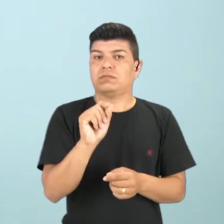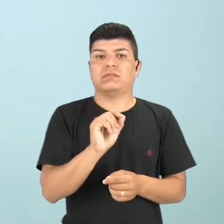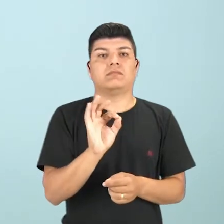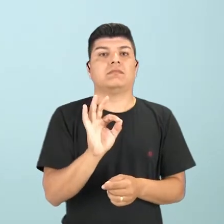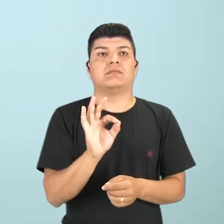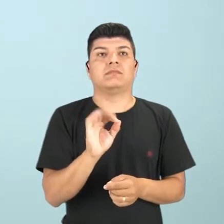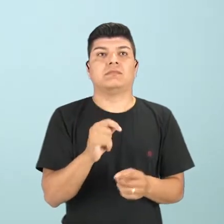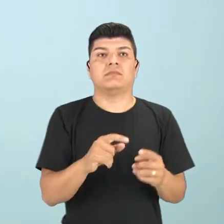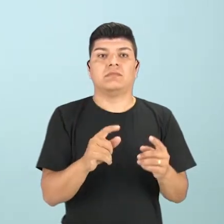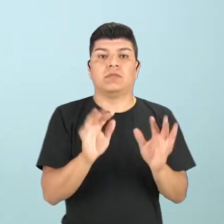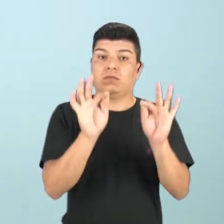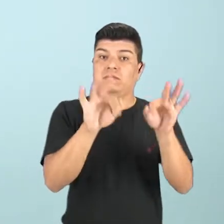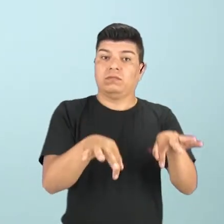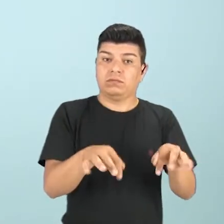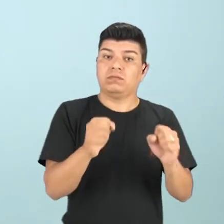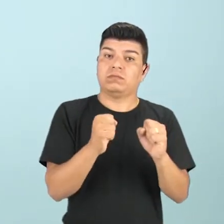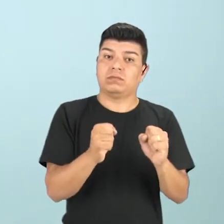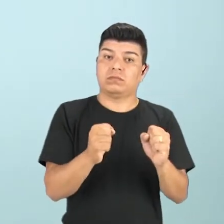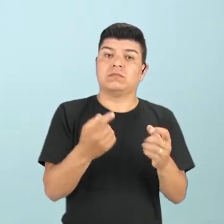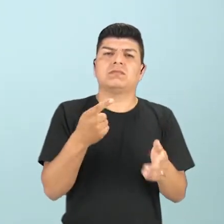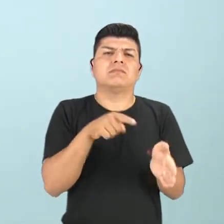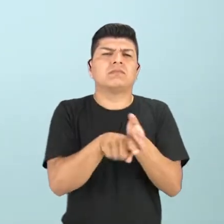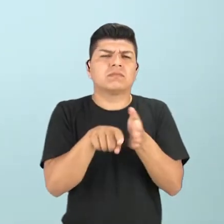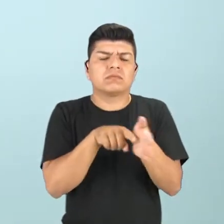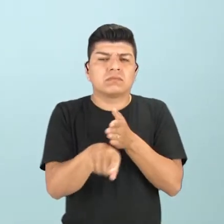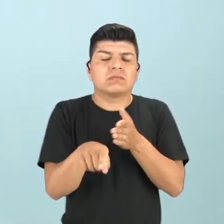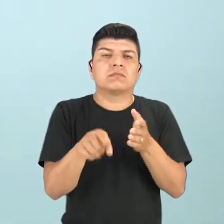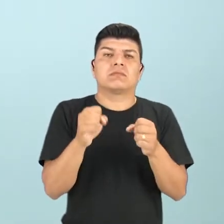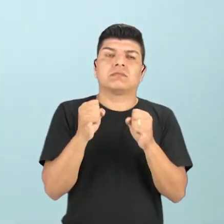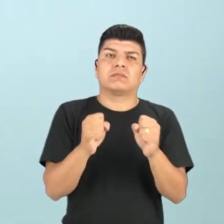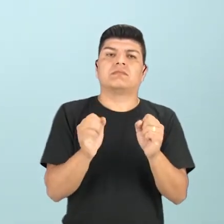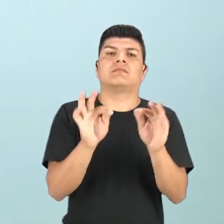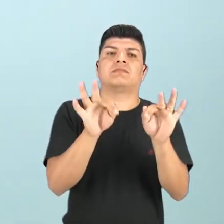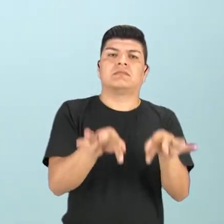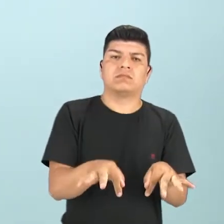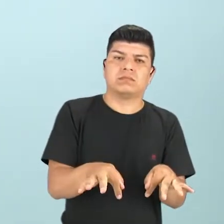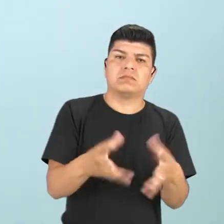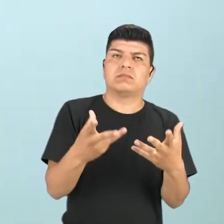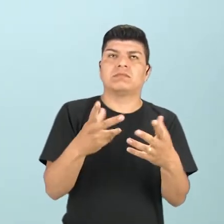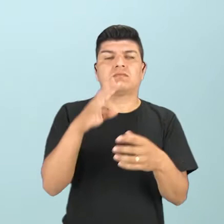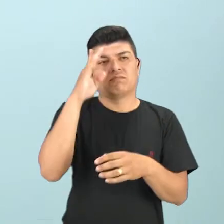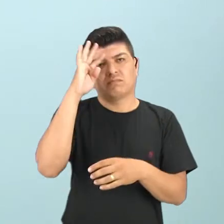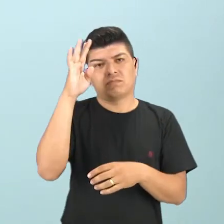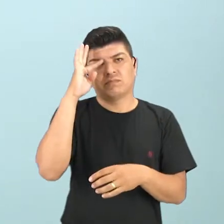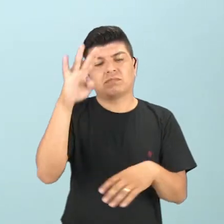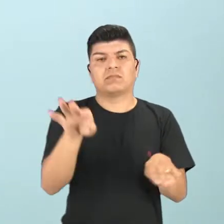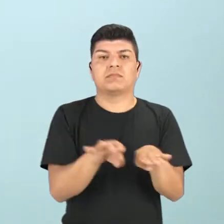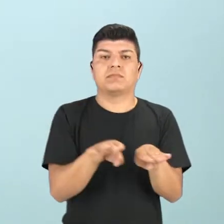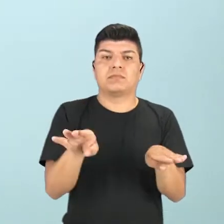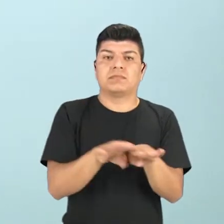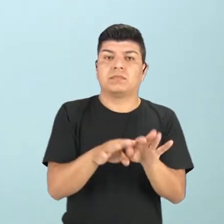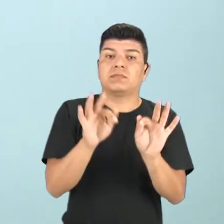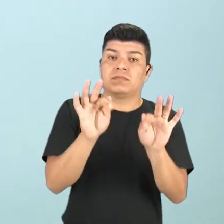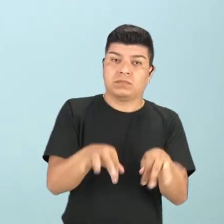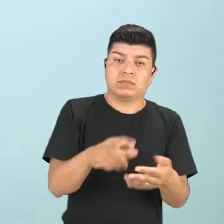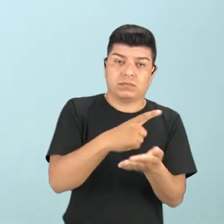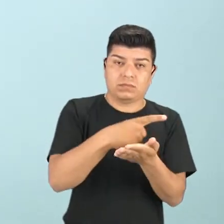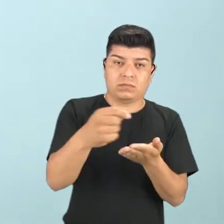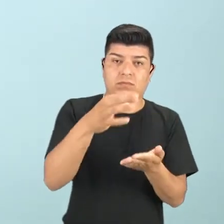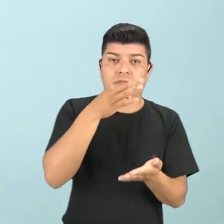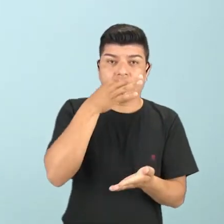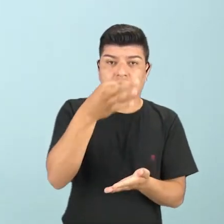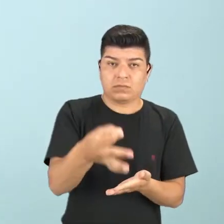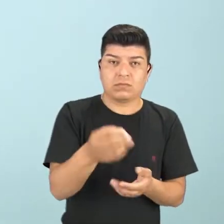terminar a conclusão dele com um questionamento. Ele pode terminar a conclusão dele com uma reflexão. Enfim, um artigo de